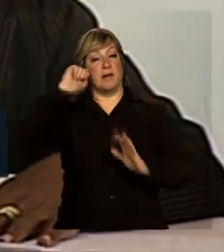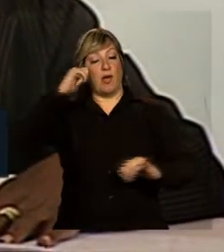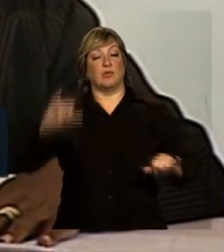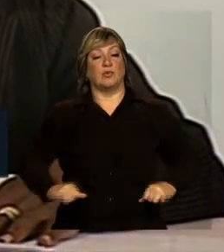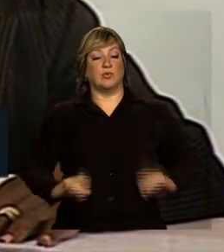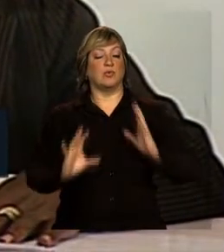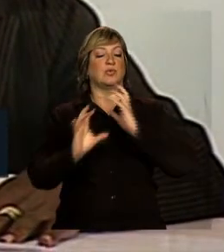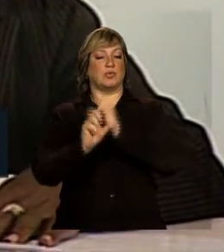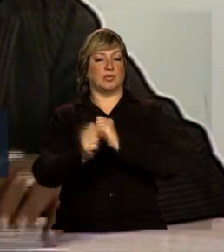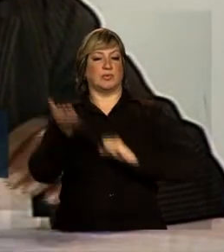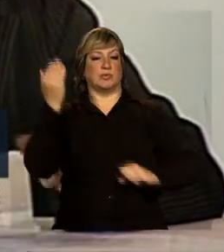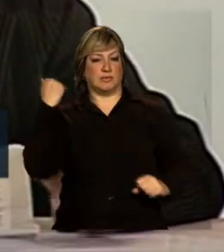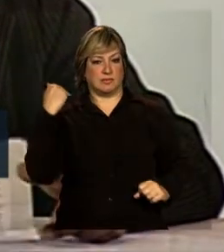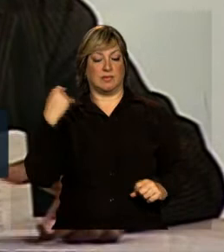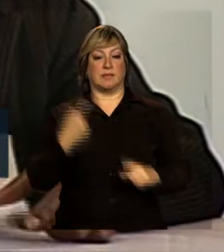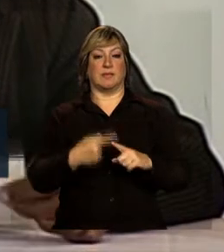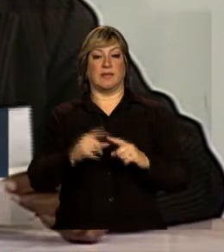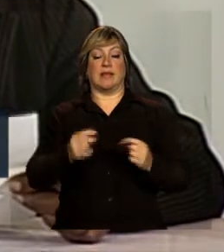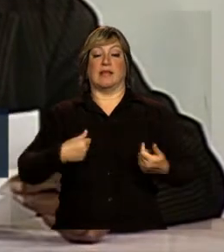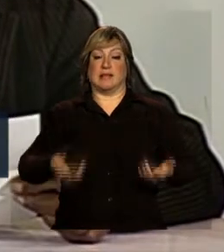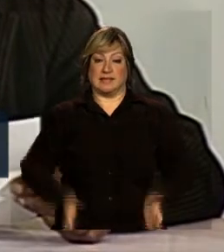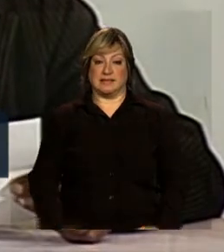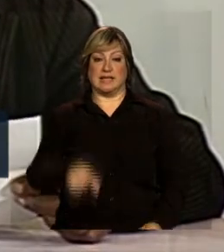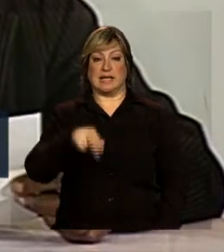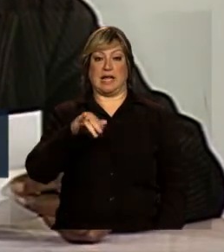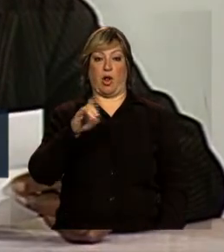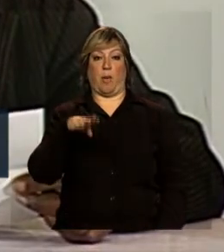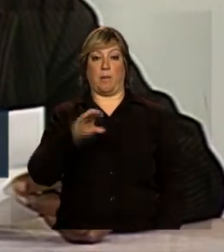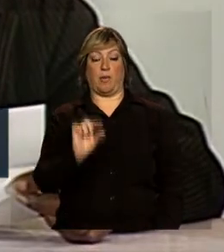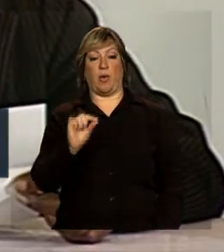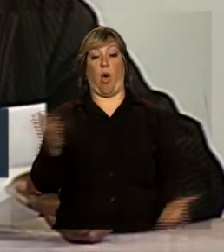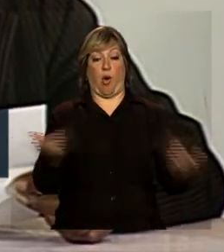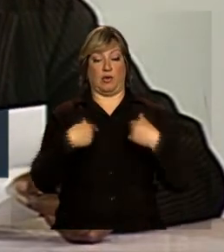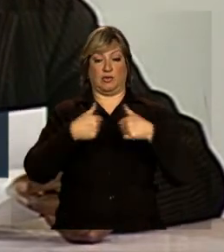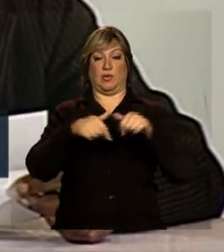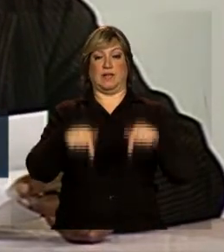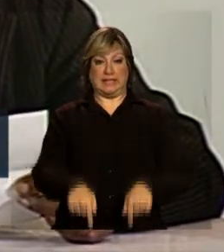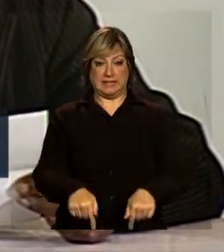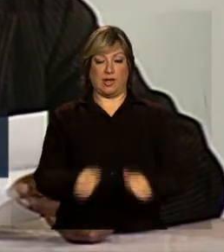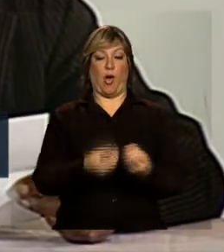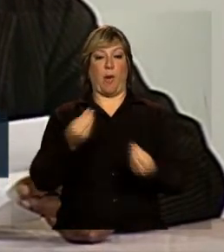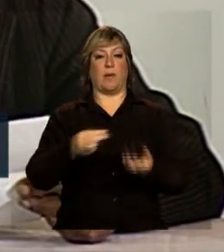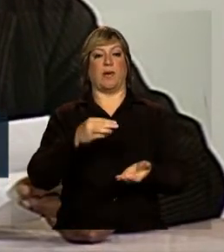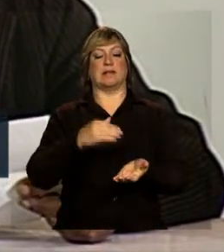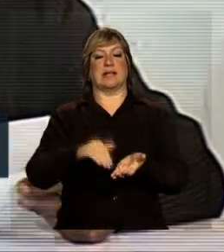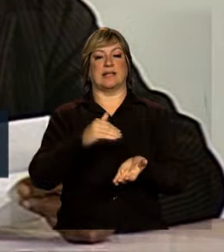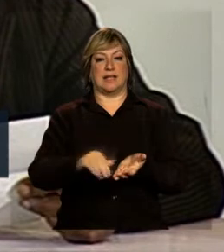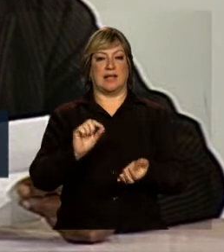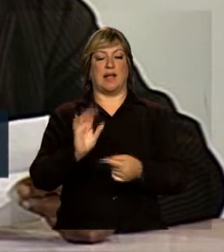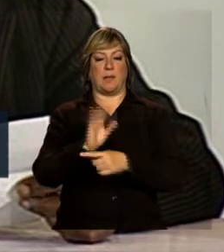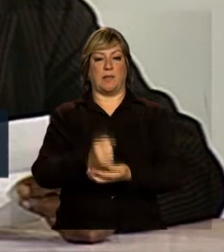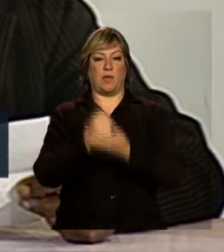reporto que nasci em Quilombo e, digamos assim, hoje estou aqui enquanto secretária da Promoção da Igualdade